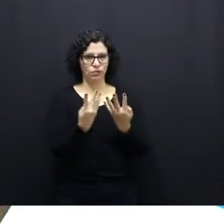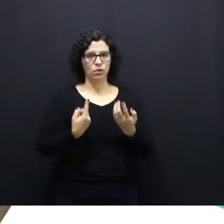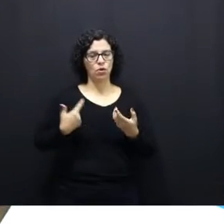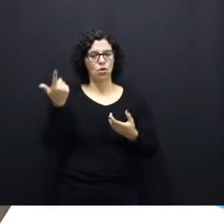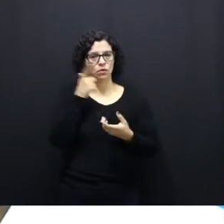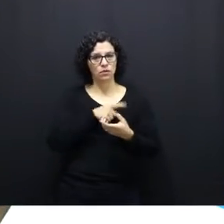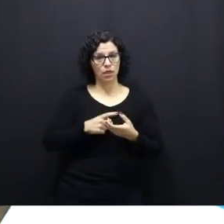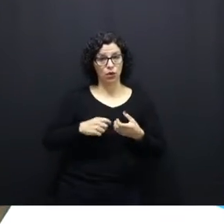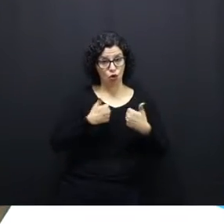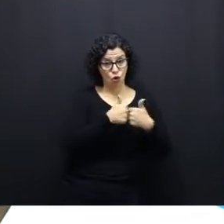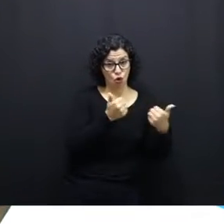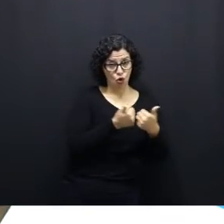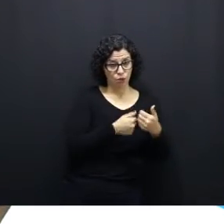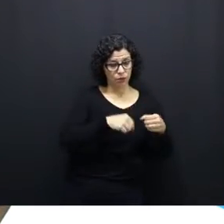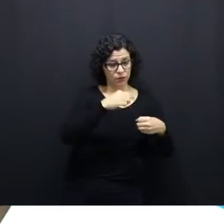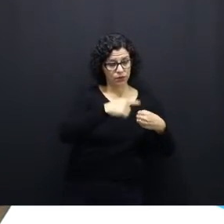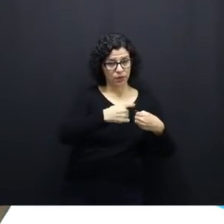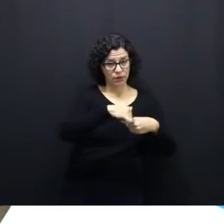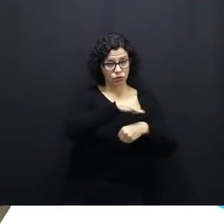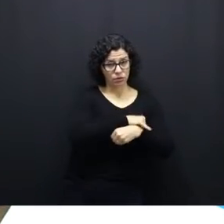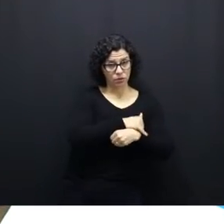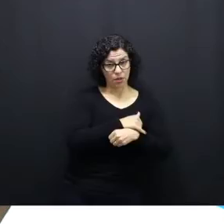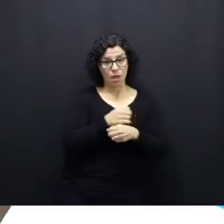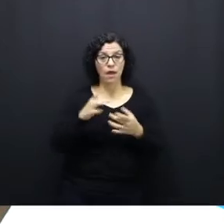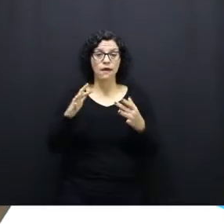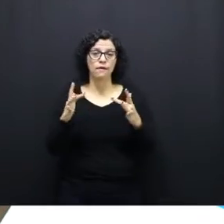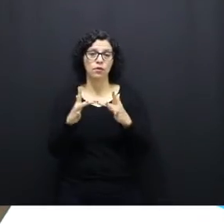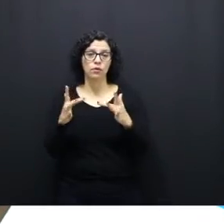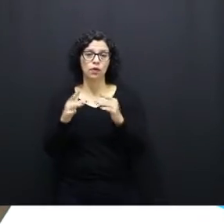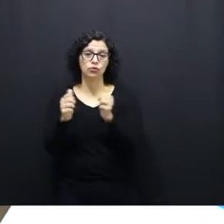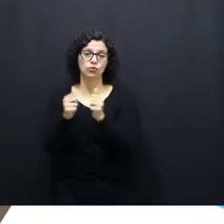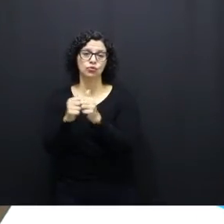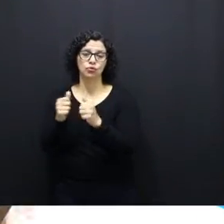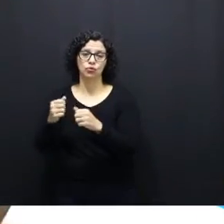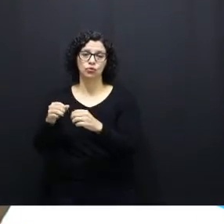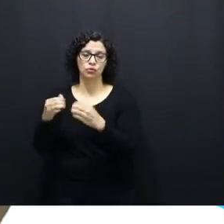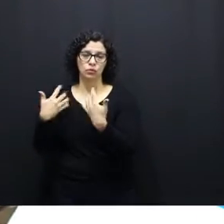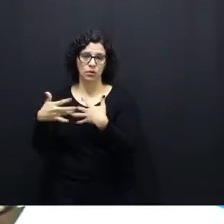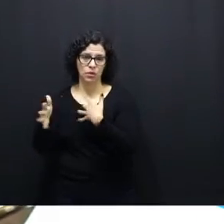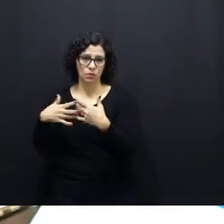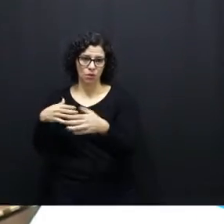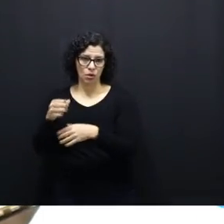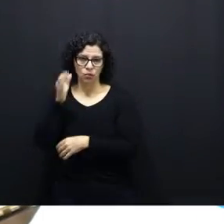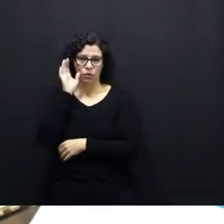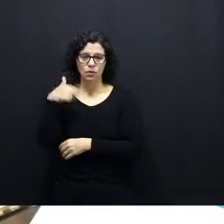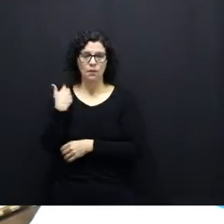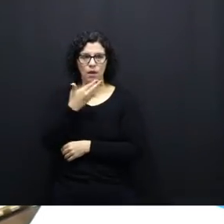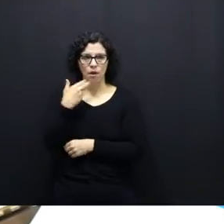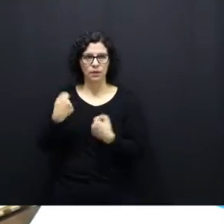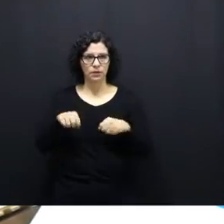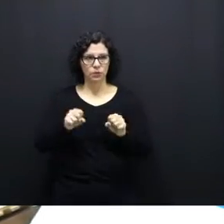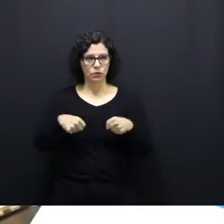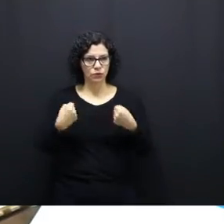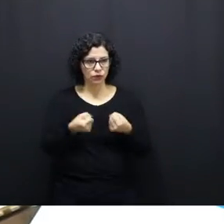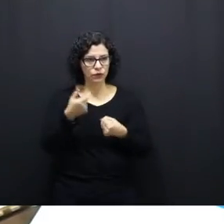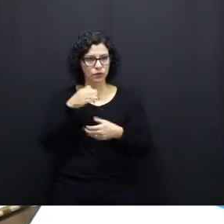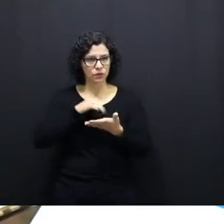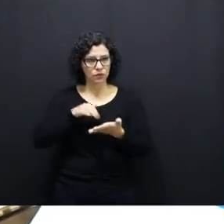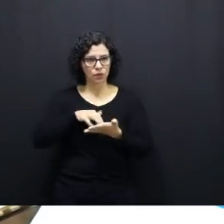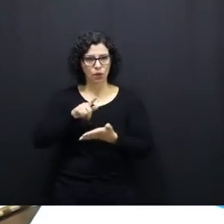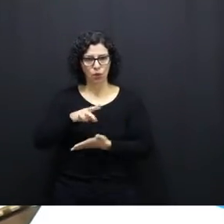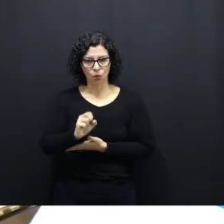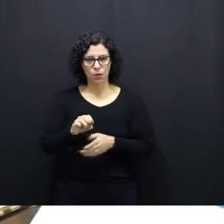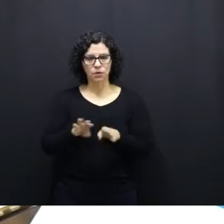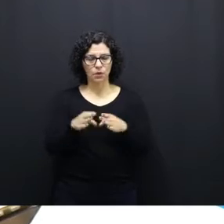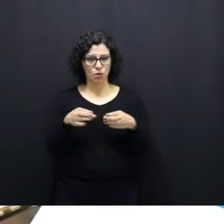Curitiba nós precisamos ainda melhorar muito no transporte coletivo a gente vê o esforço a dedicação do secretário